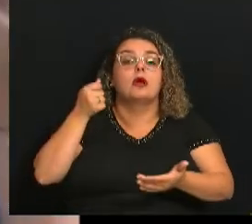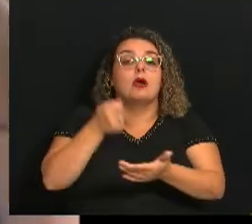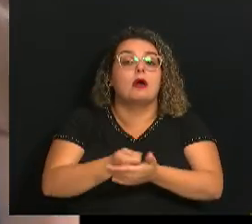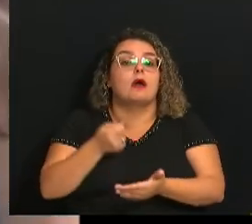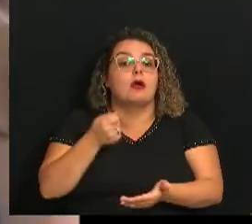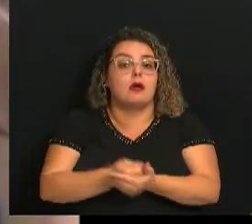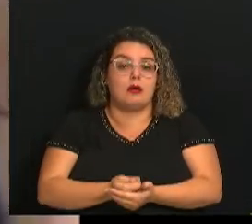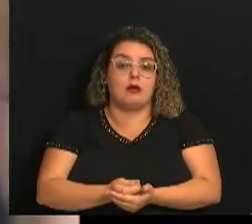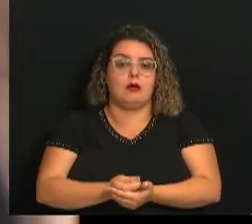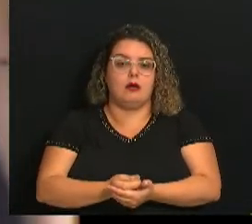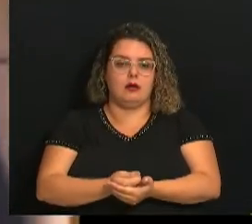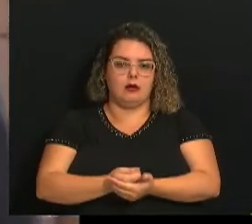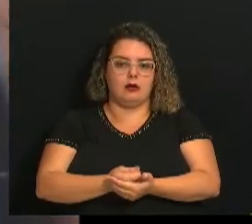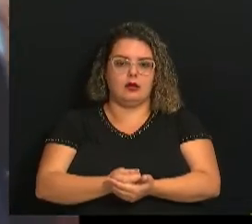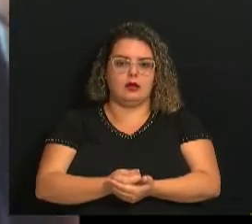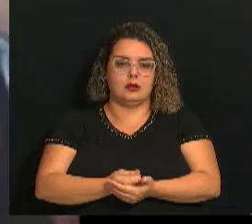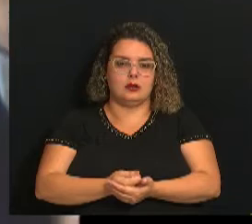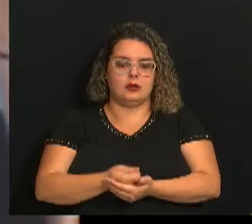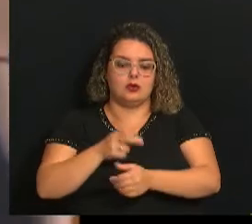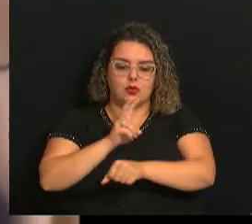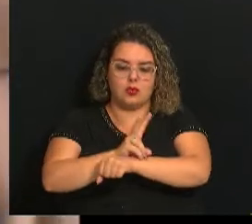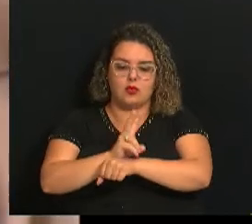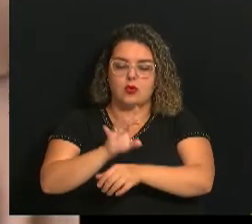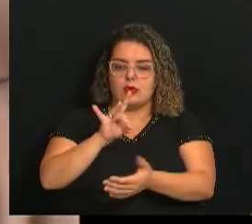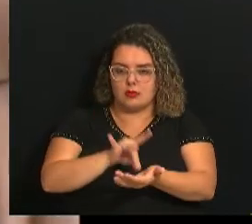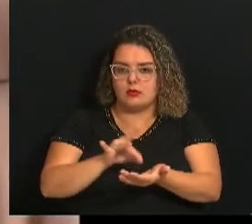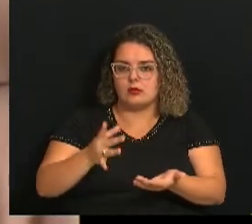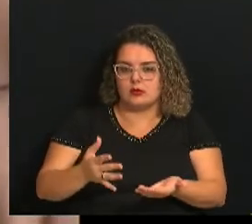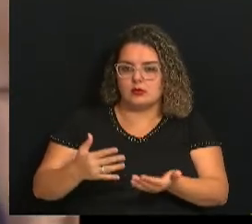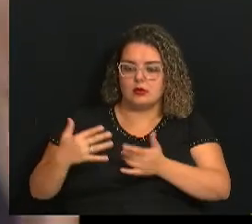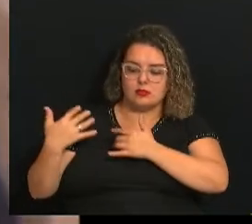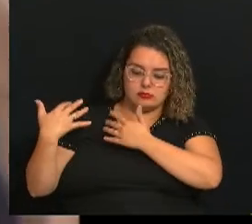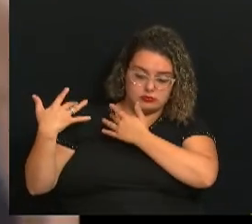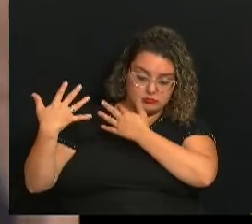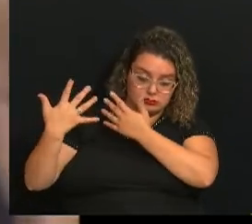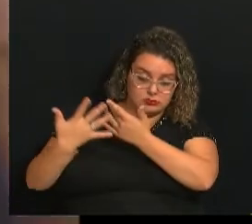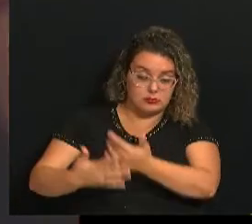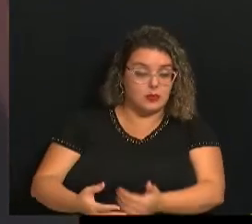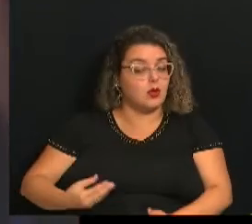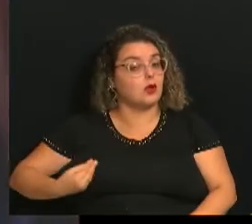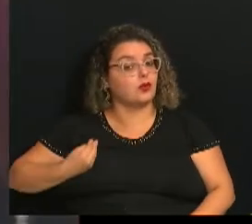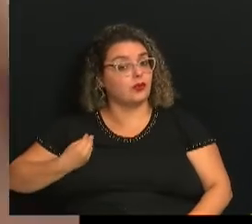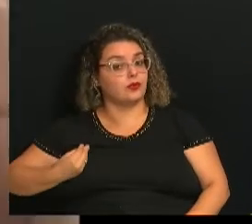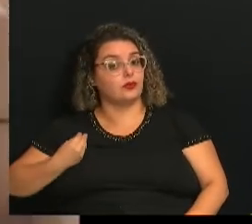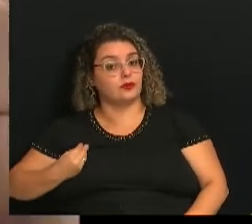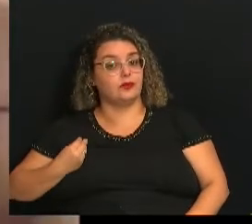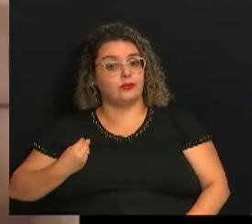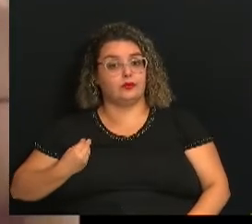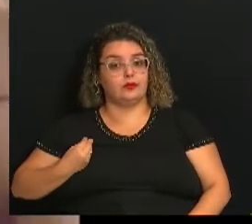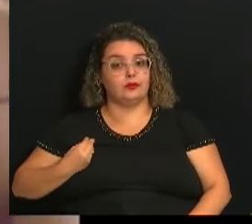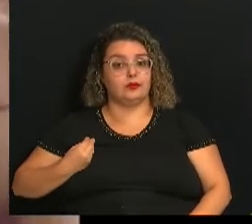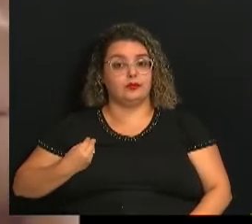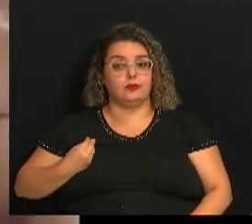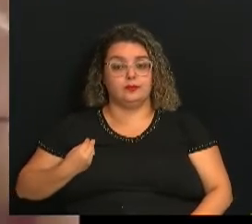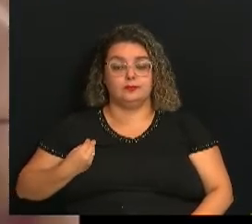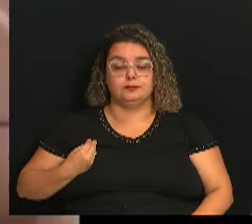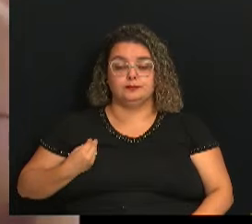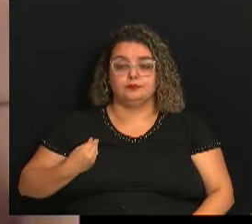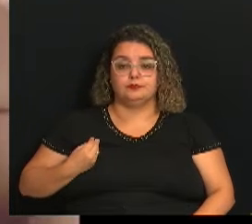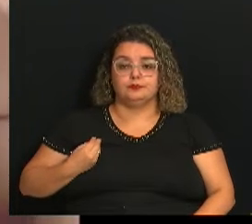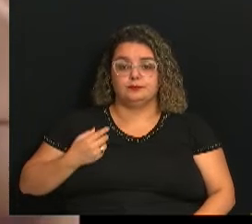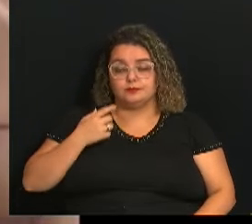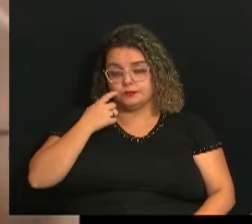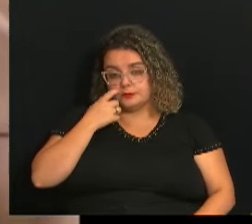preservação efetiva. Ao longo desses anos, o que a gente tem vivido é uma cisão